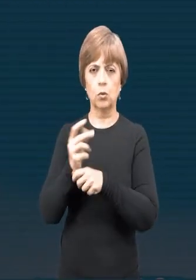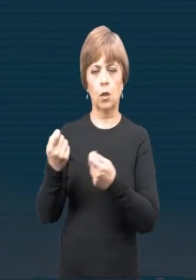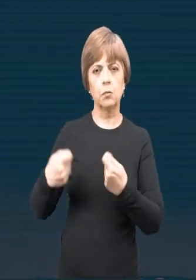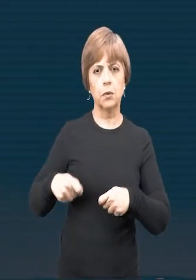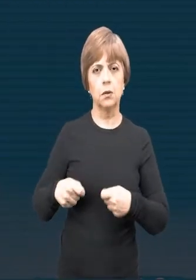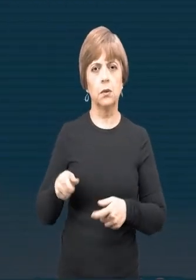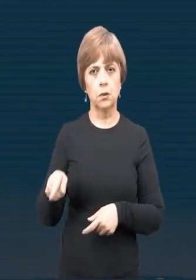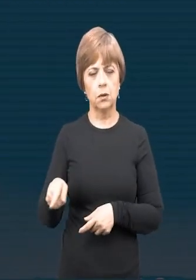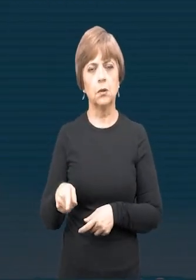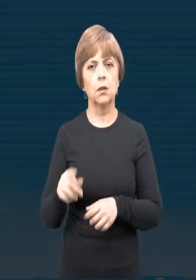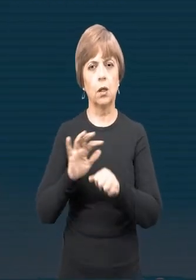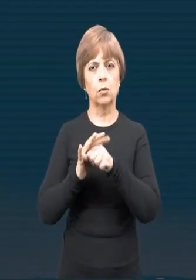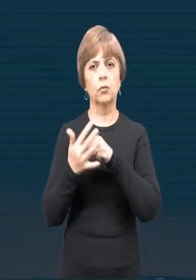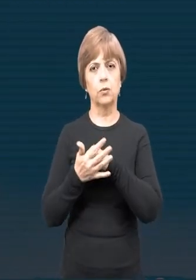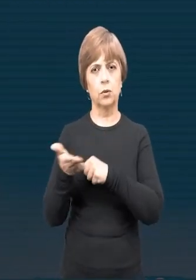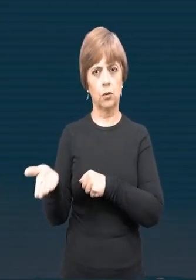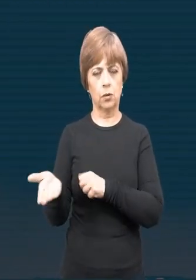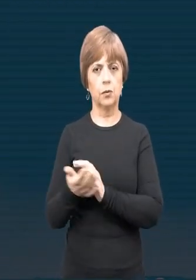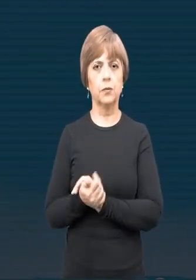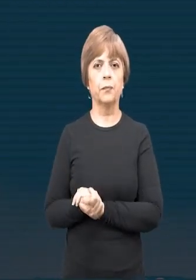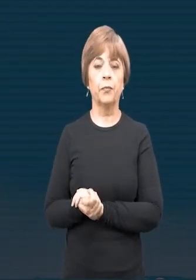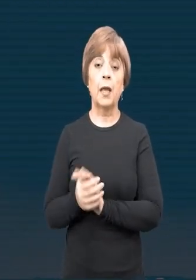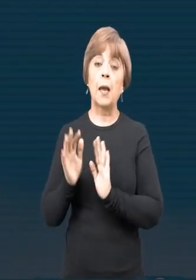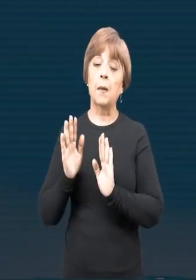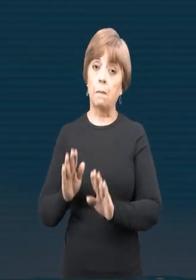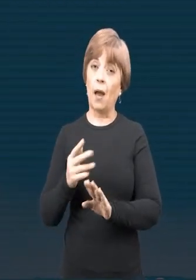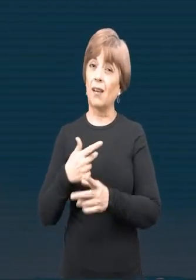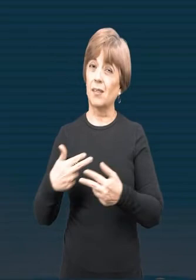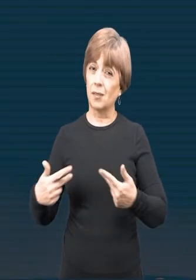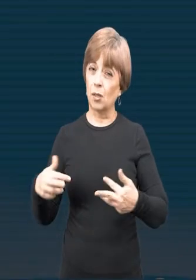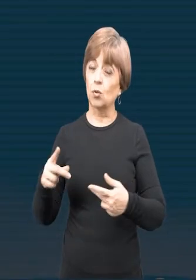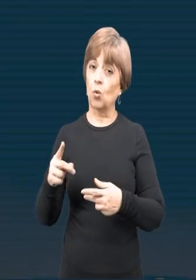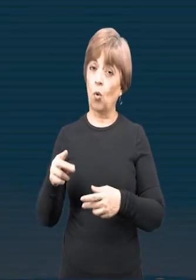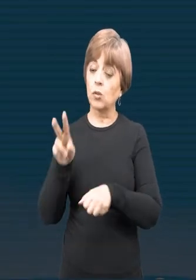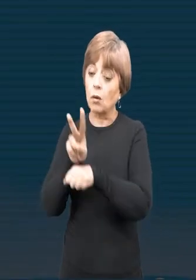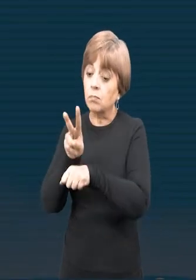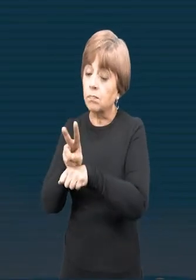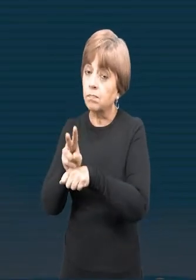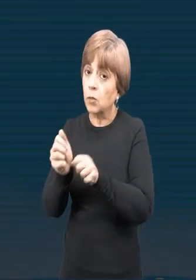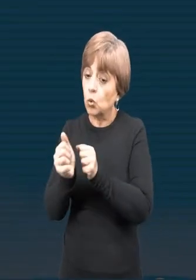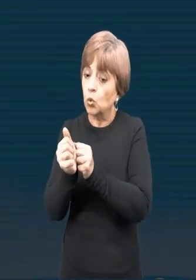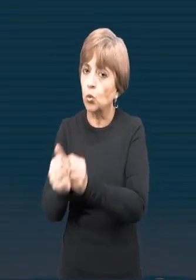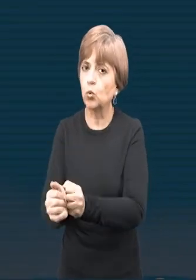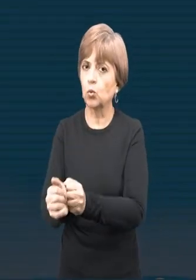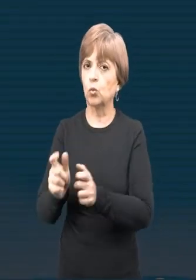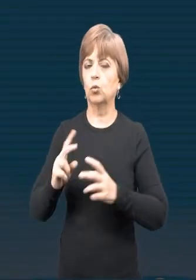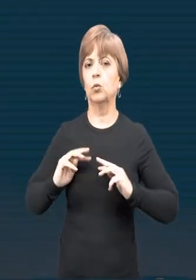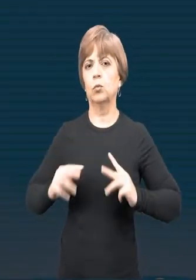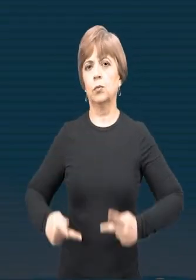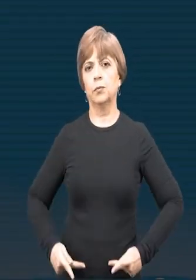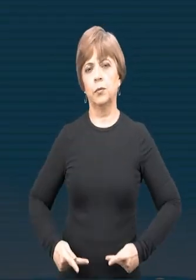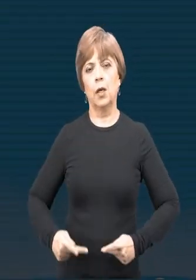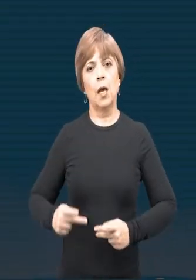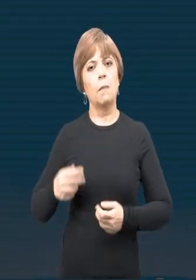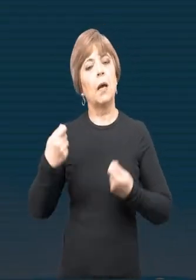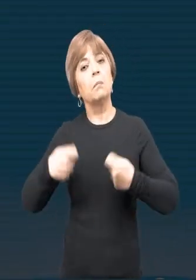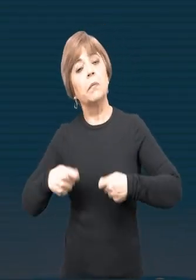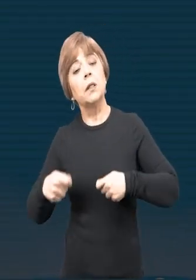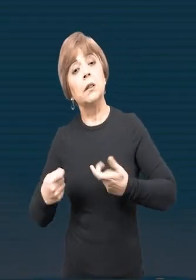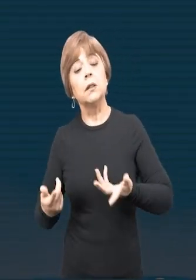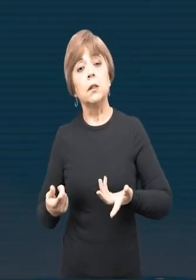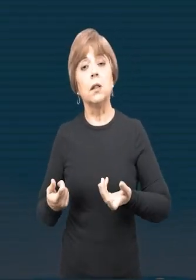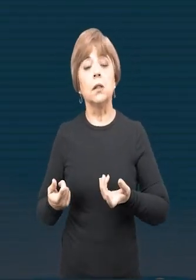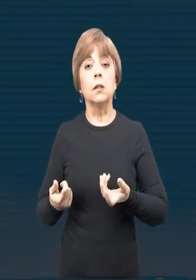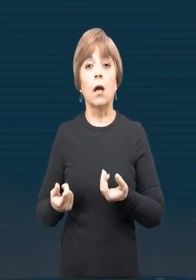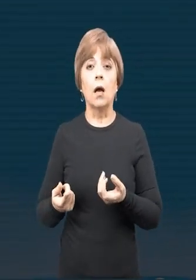necessárias em relação ao Covid-19, mas tal fato está sendo acompanhado de perto pelo Ministério Público para ver se há necessidade de retroceder